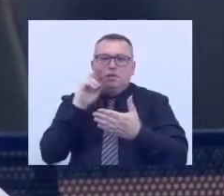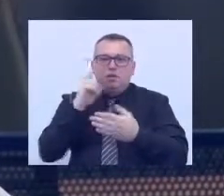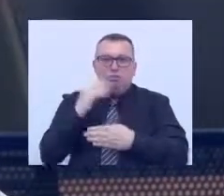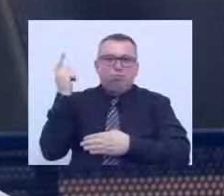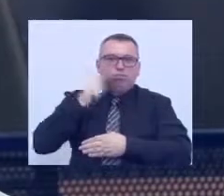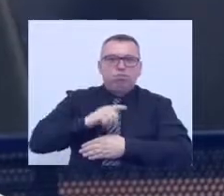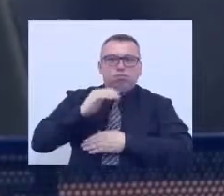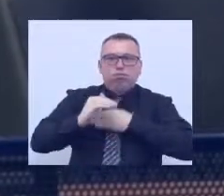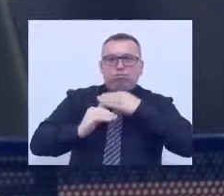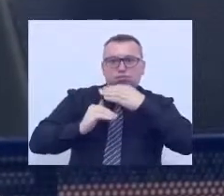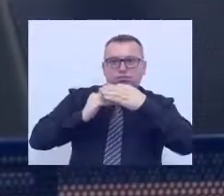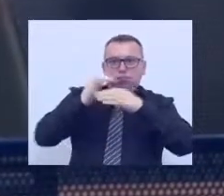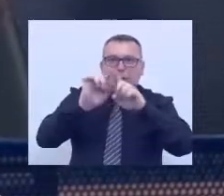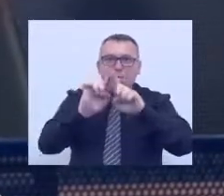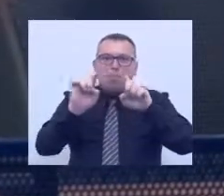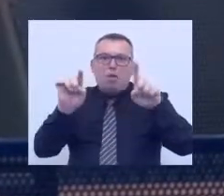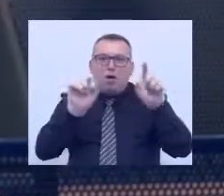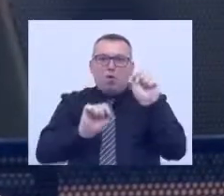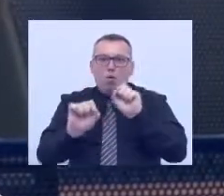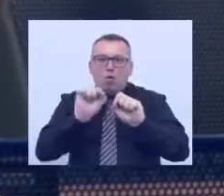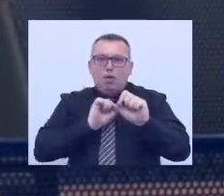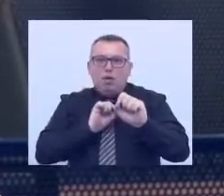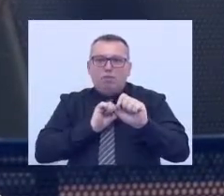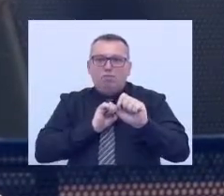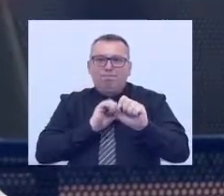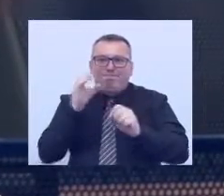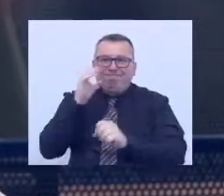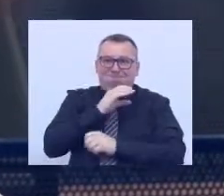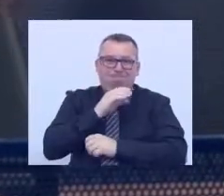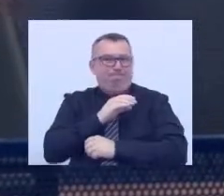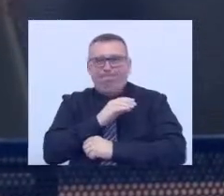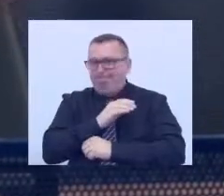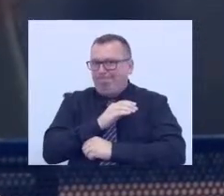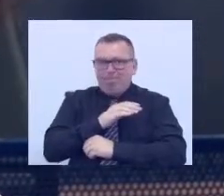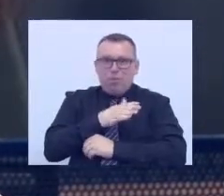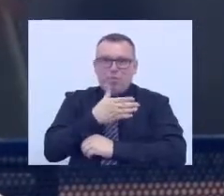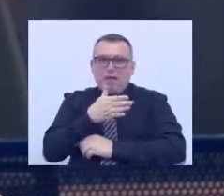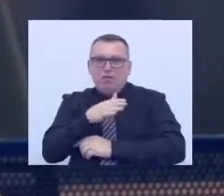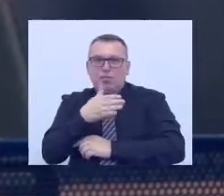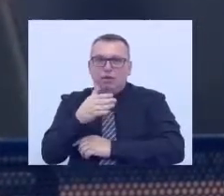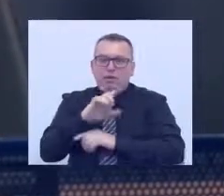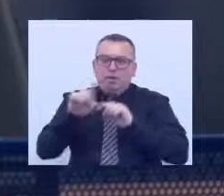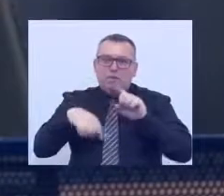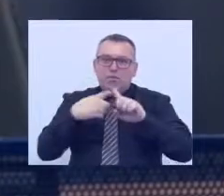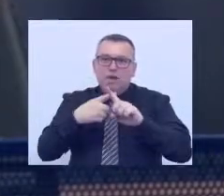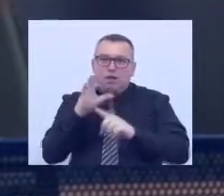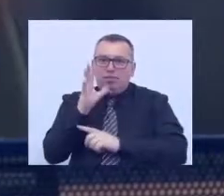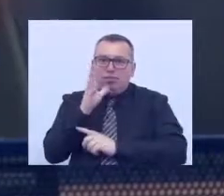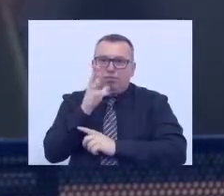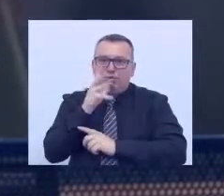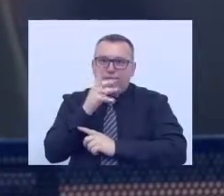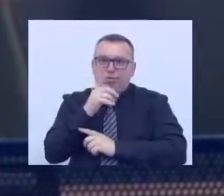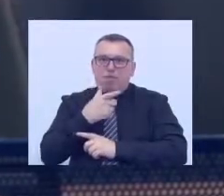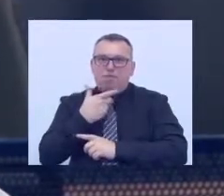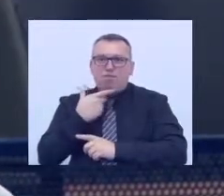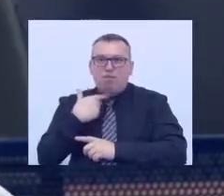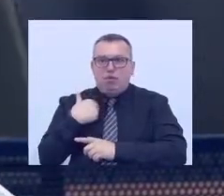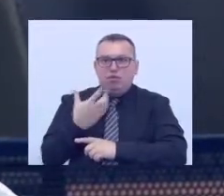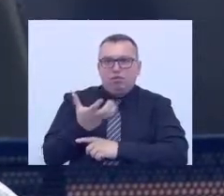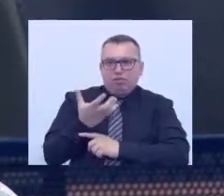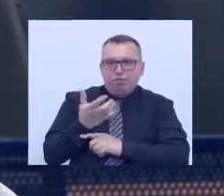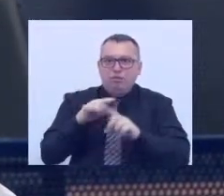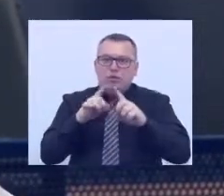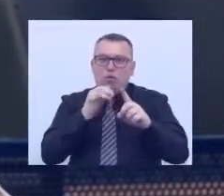pouco, mas o ritmo ainda, desse ponto de vista, é mais lento do que nós desejaríamos, né?